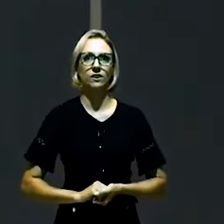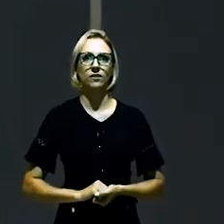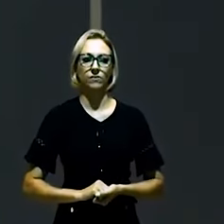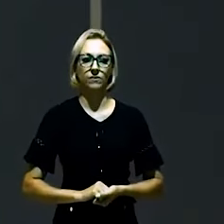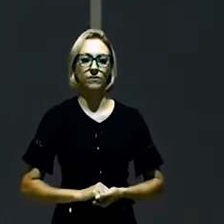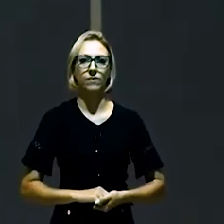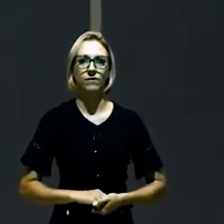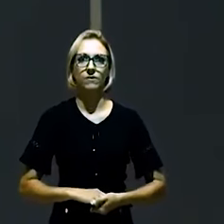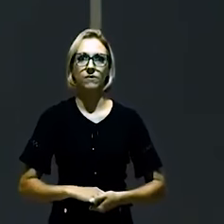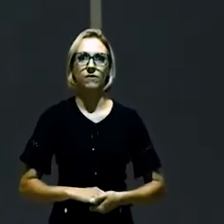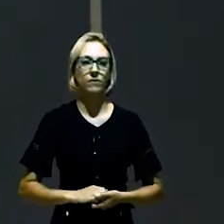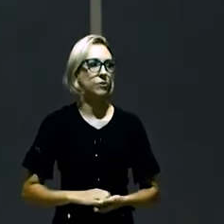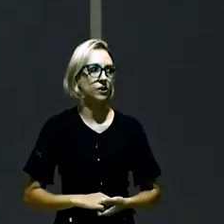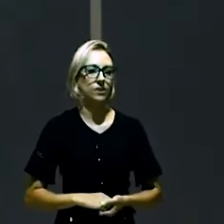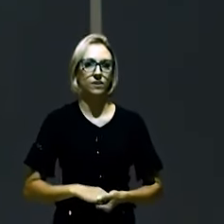eu te louvo, Senhor,